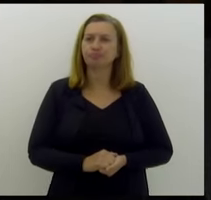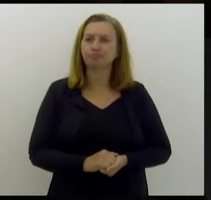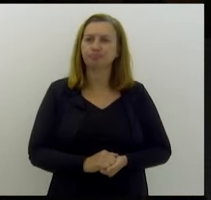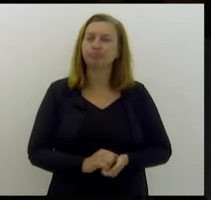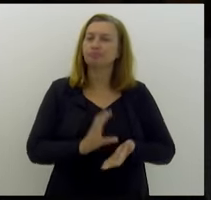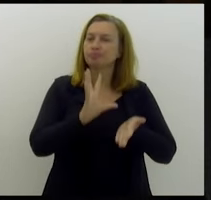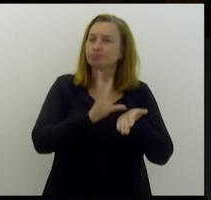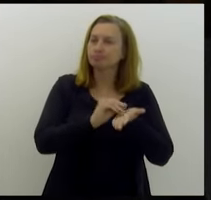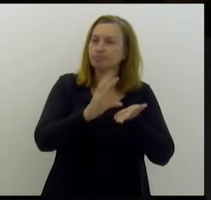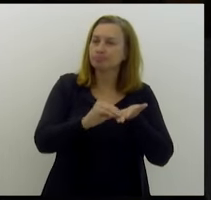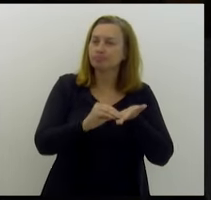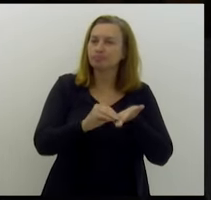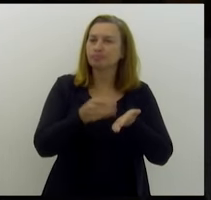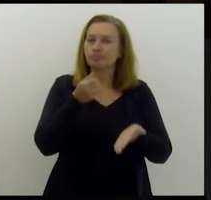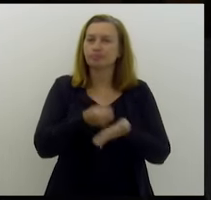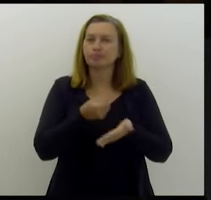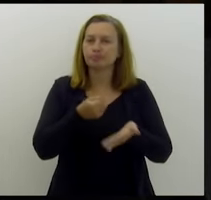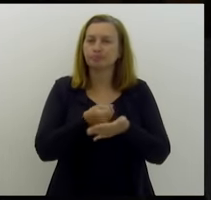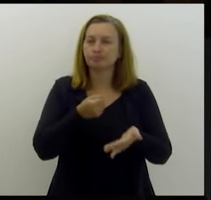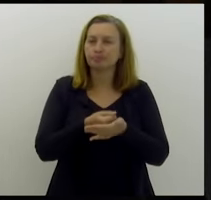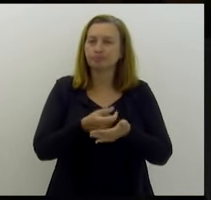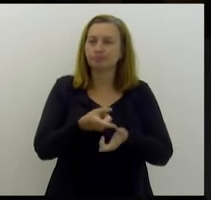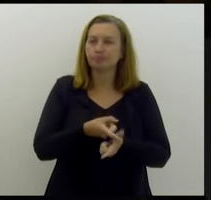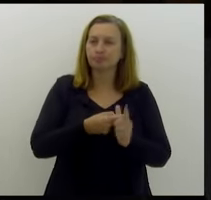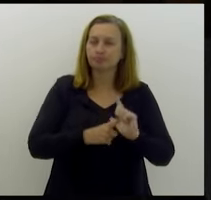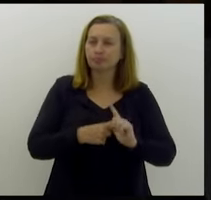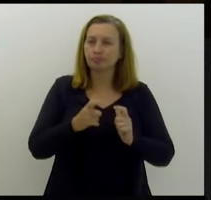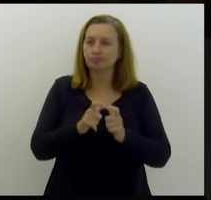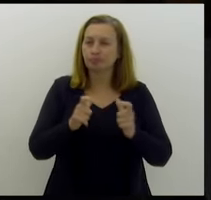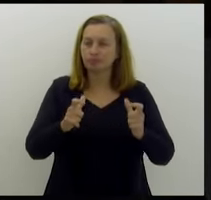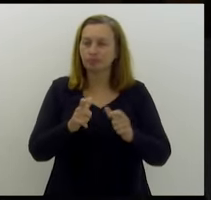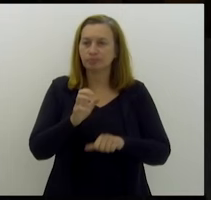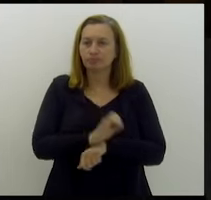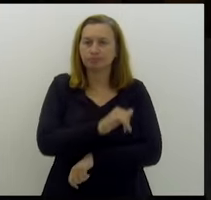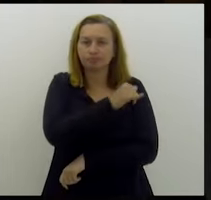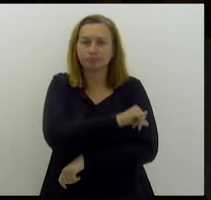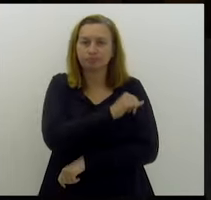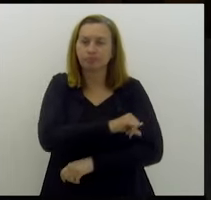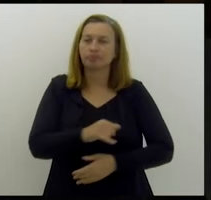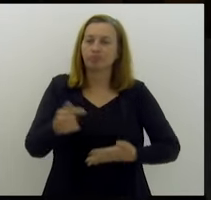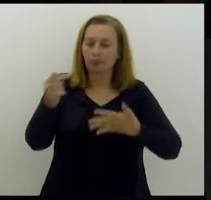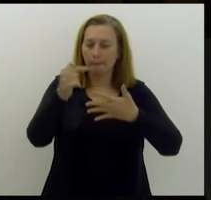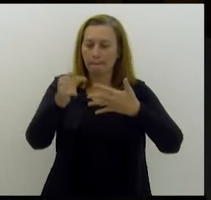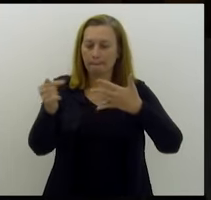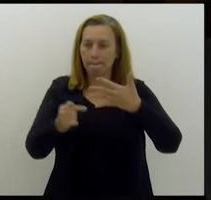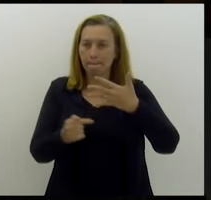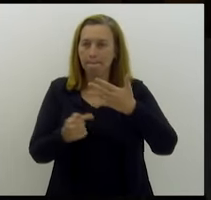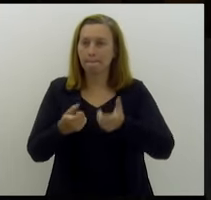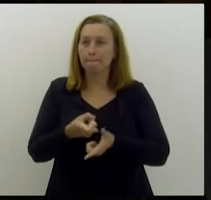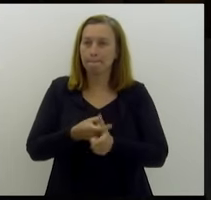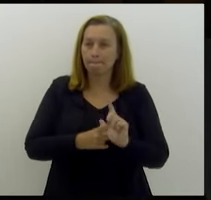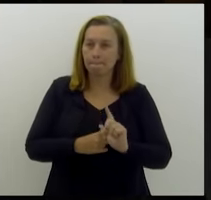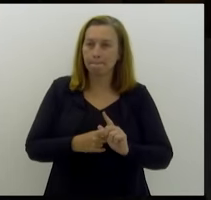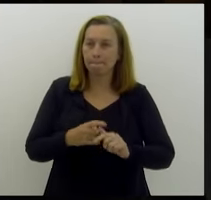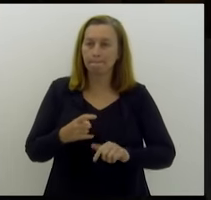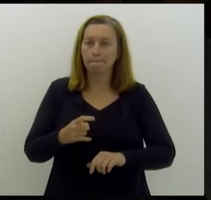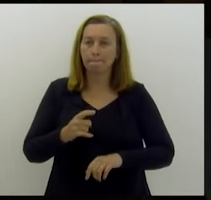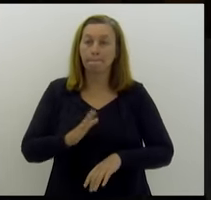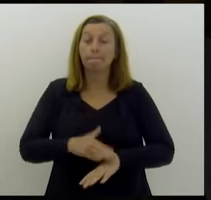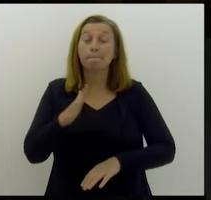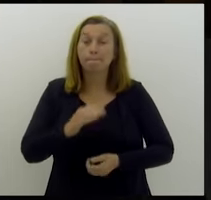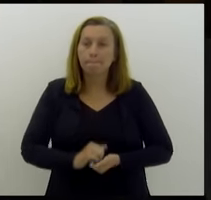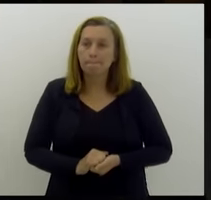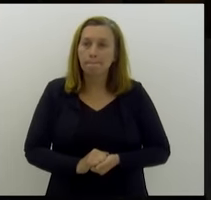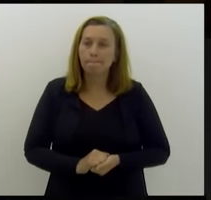pautar a cobrança dos grandes devedores do Estado do Rio de Janeiro vamos classificar aqueles devedores são devedores contumazes